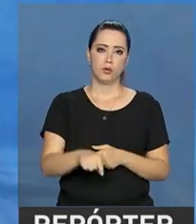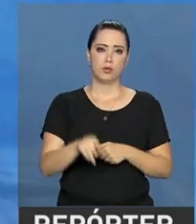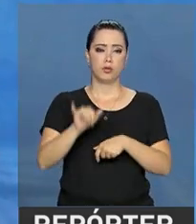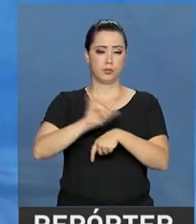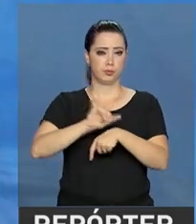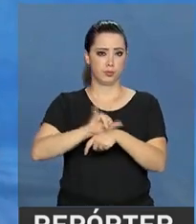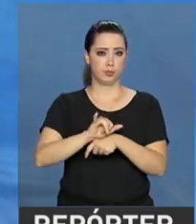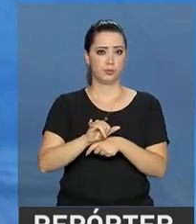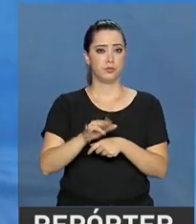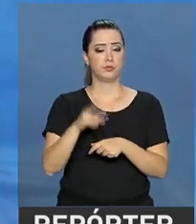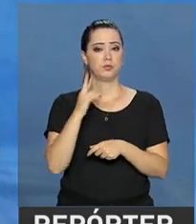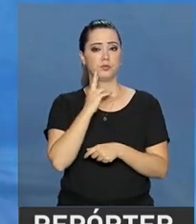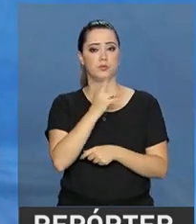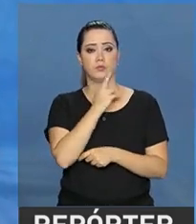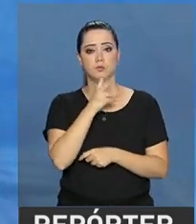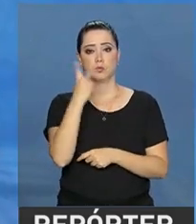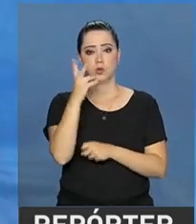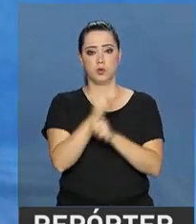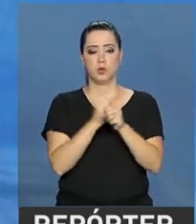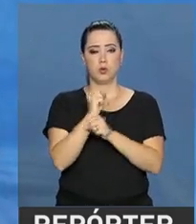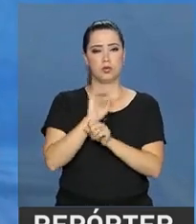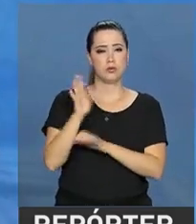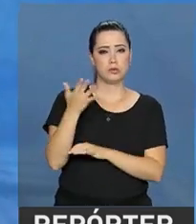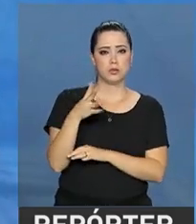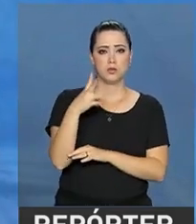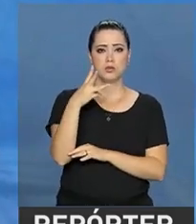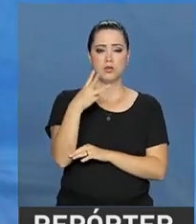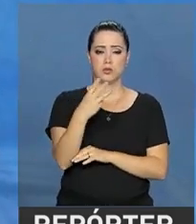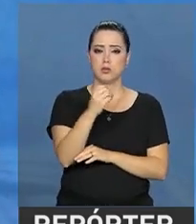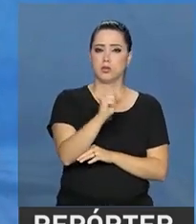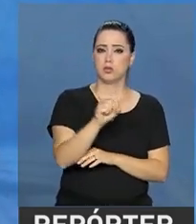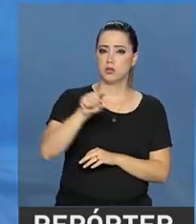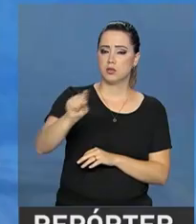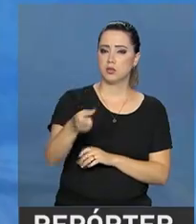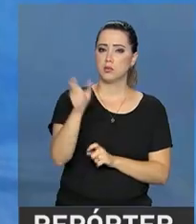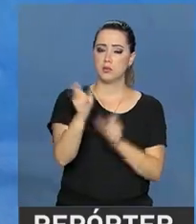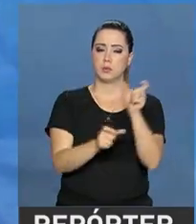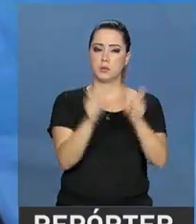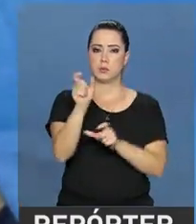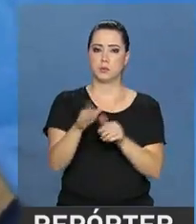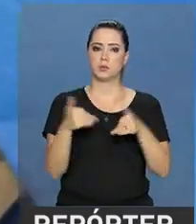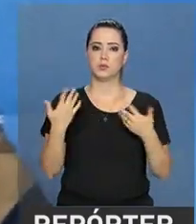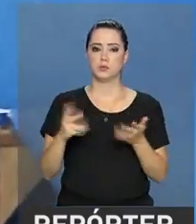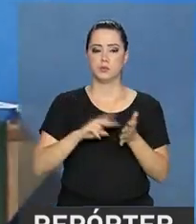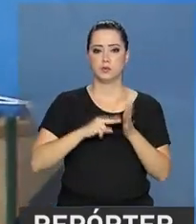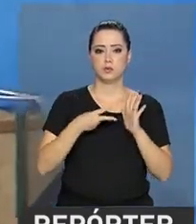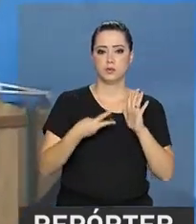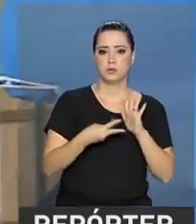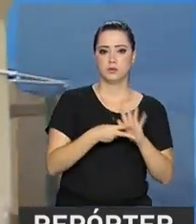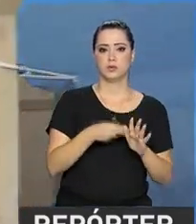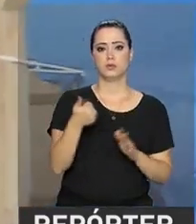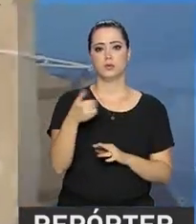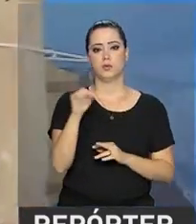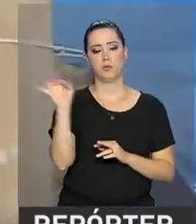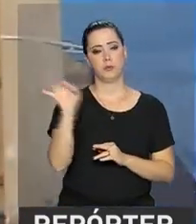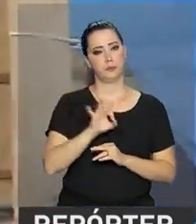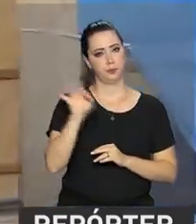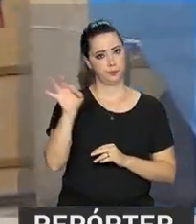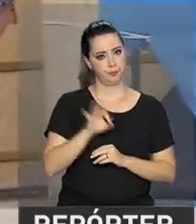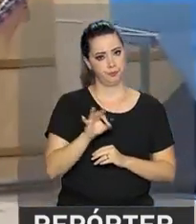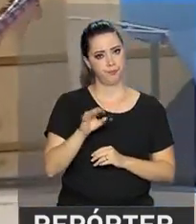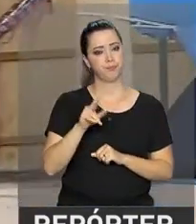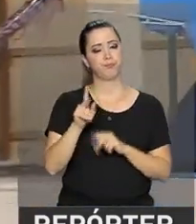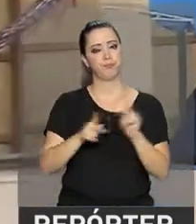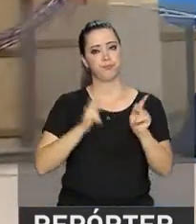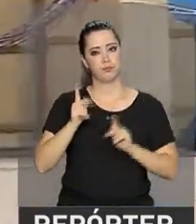Nos últimos 2 anos, o município recebeu cerca de 38 mil venezuelanos, o que corresponde a quase 10% da